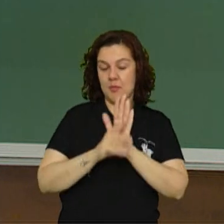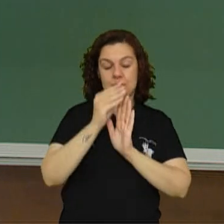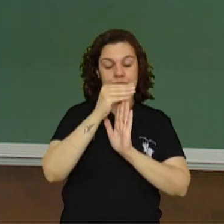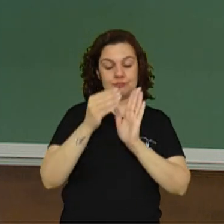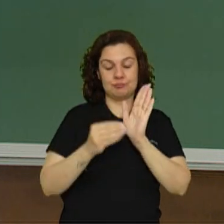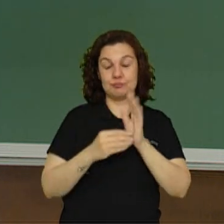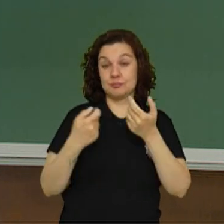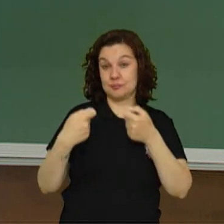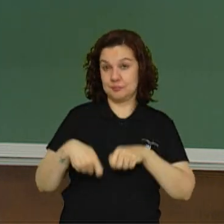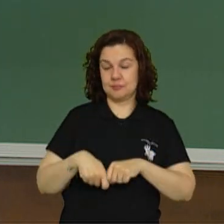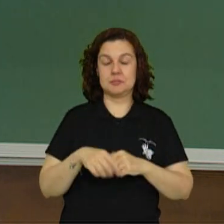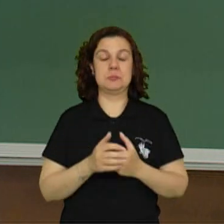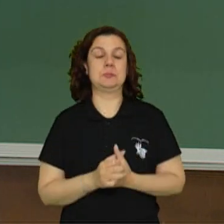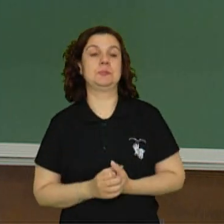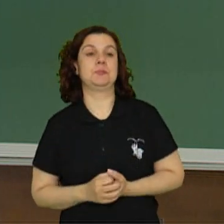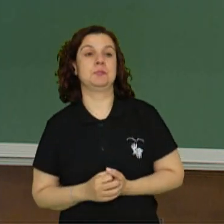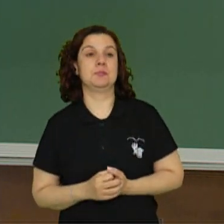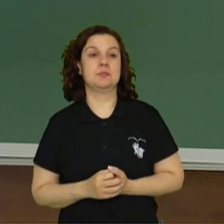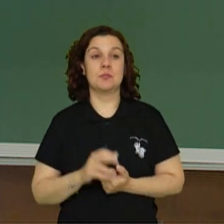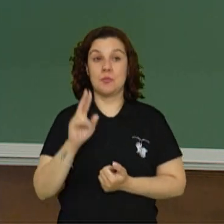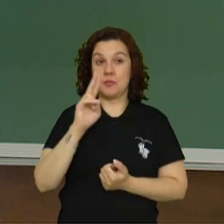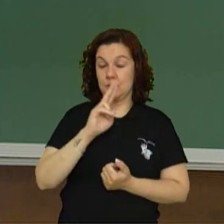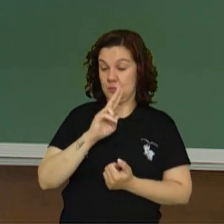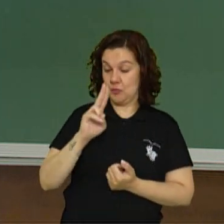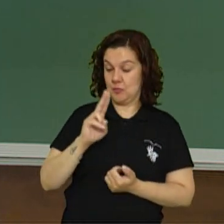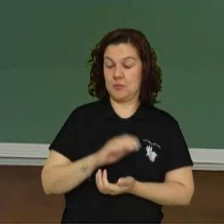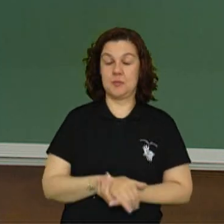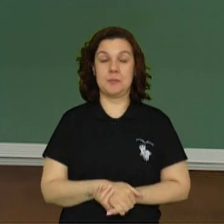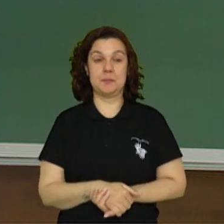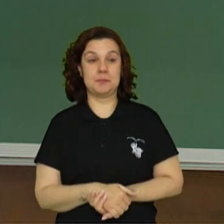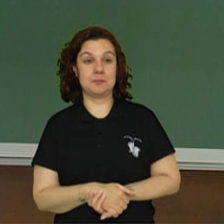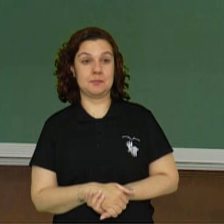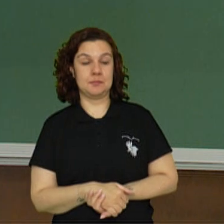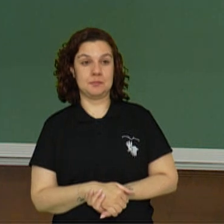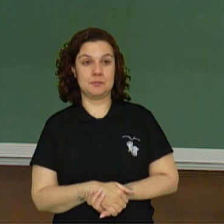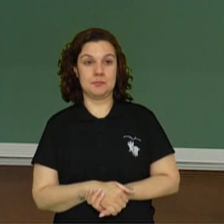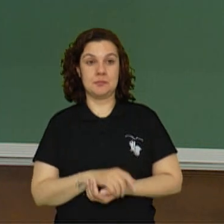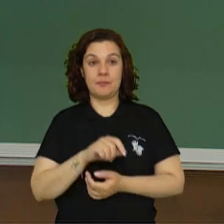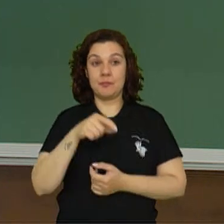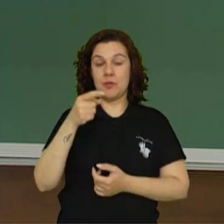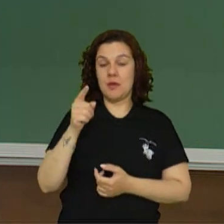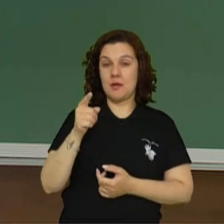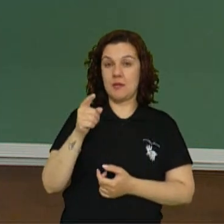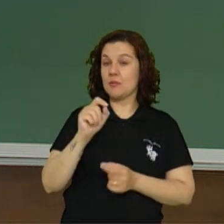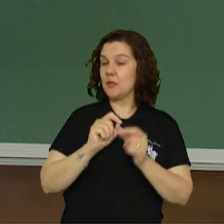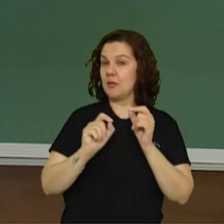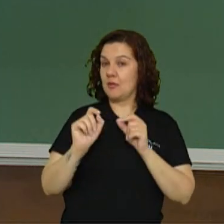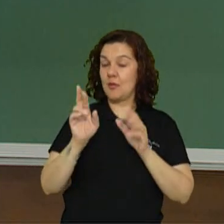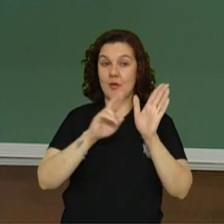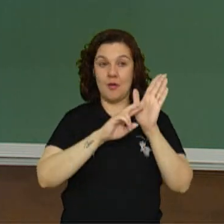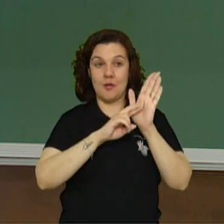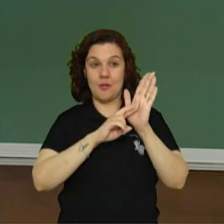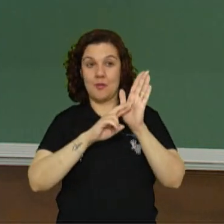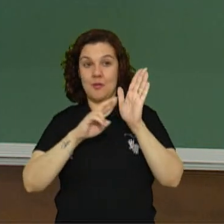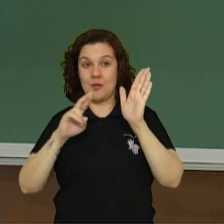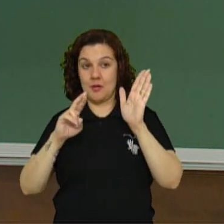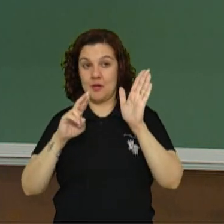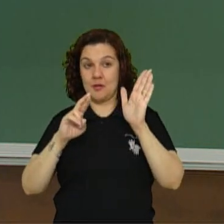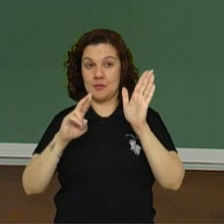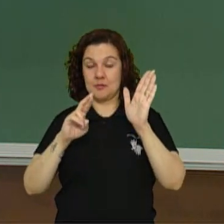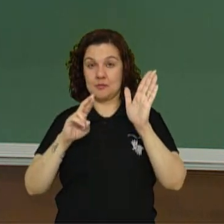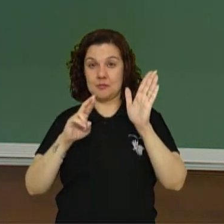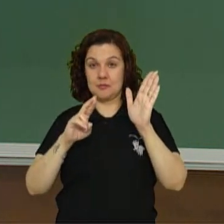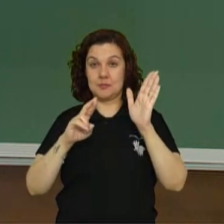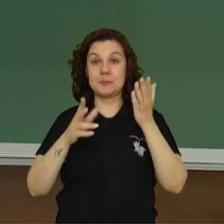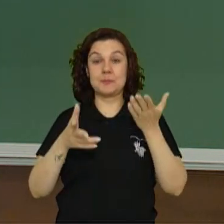conceito adequado, certo? O nome do elemento. Este elemento é raio do